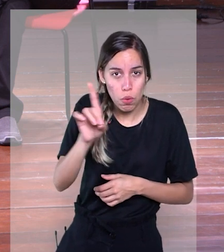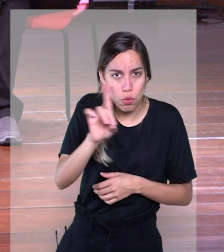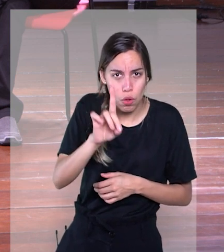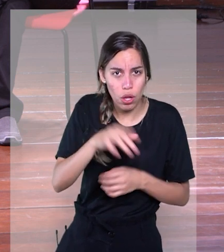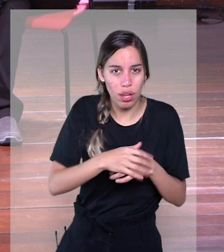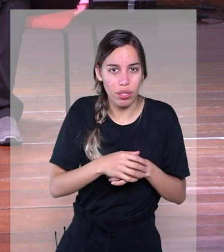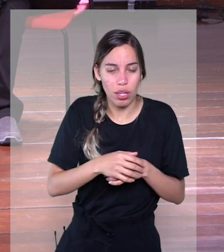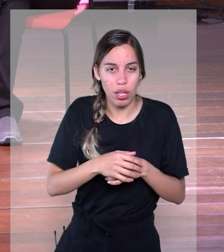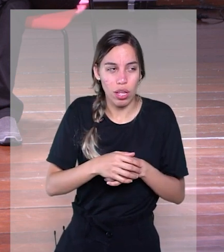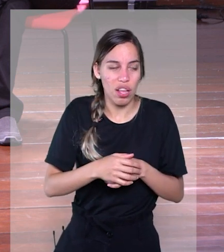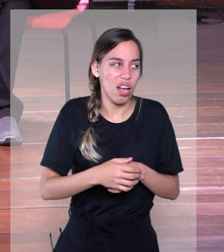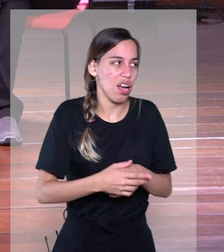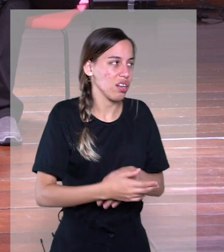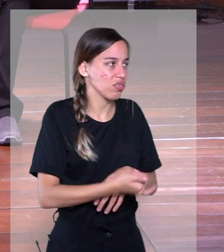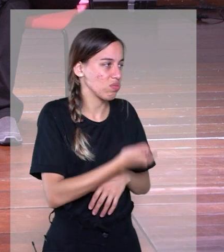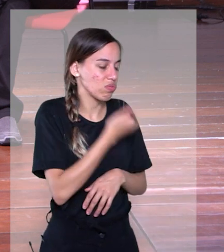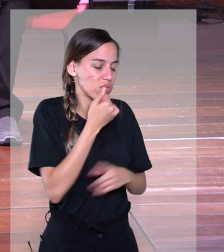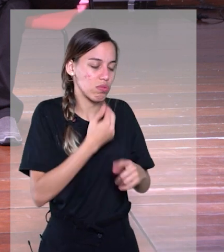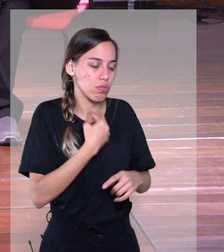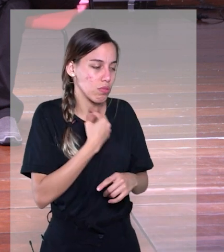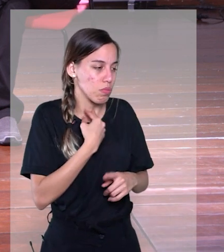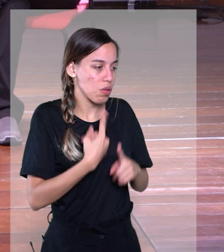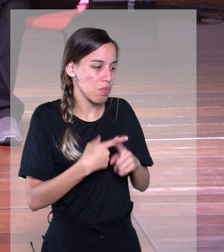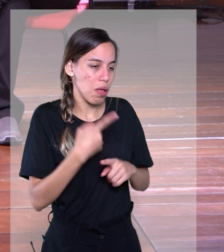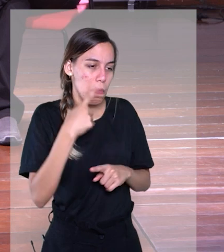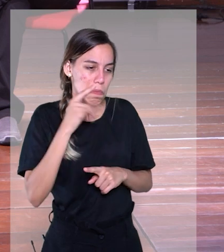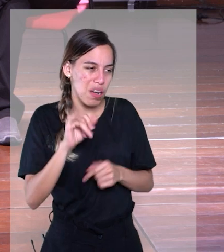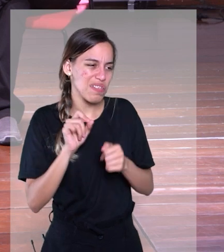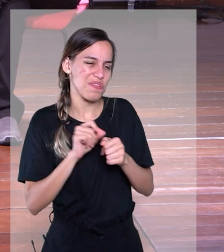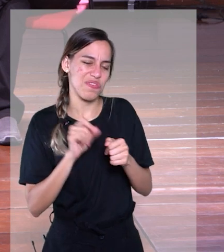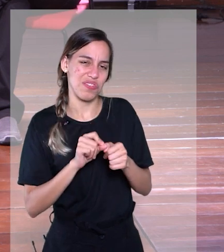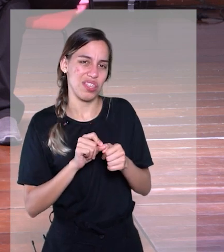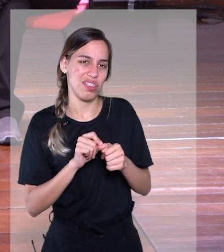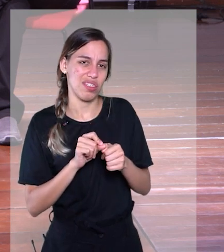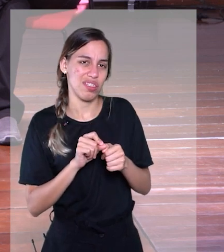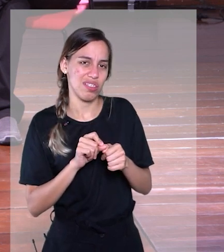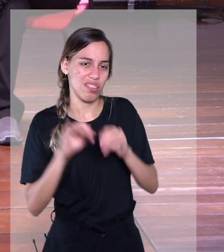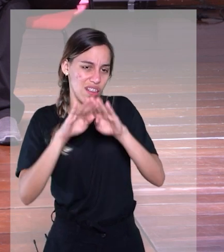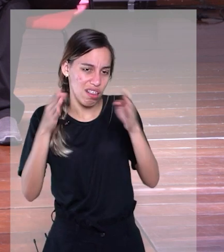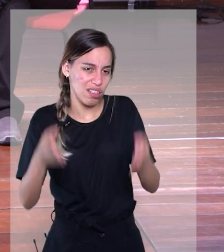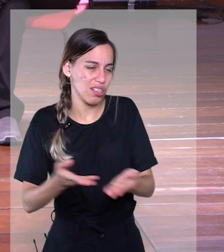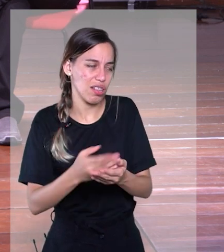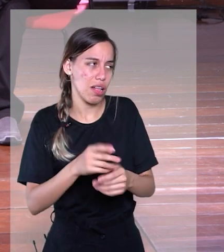eu não posso, meu pai que fez a câmera. Aí eu falei, não. Vale muito mais. Nunca vendo essa câmera.